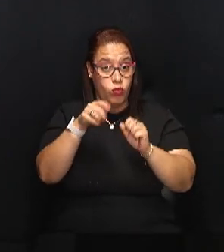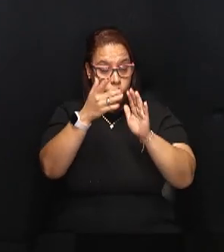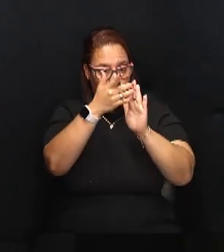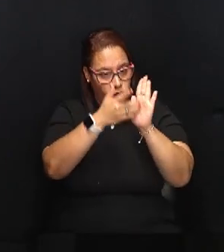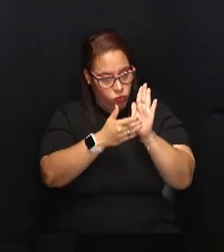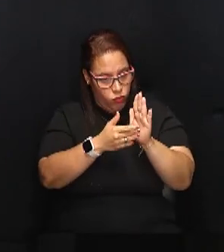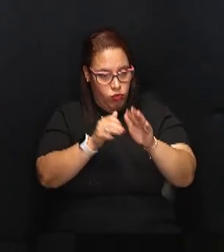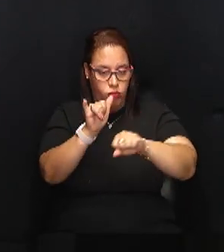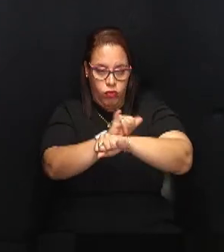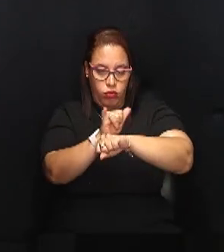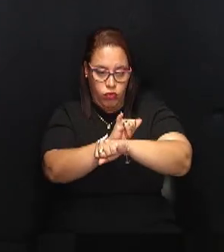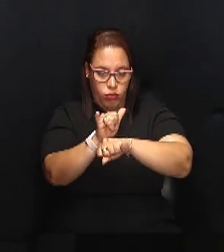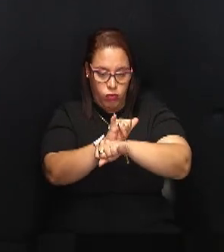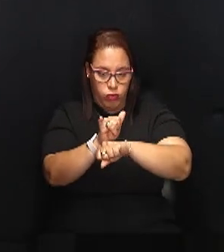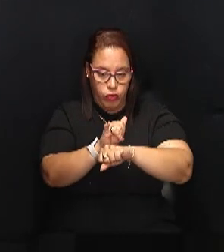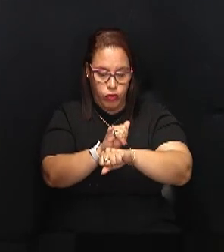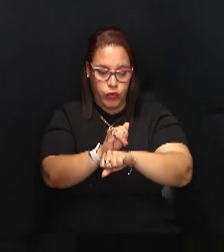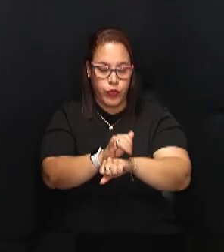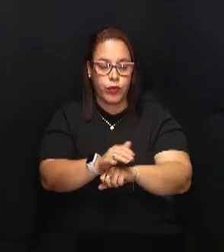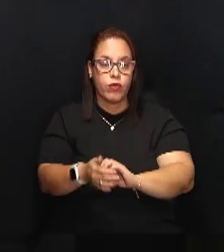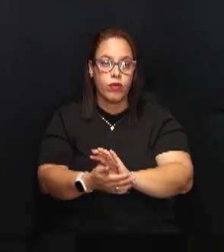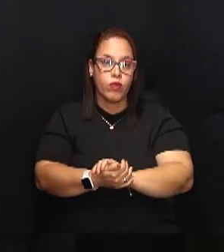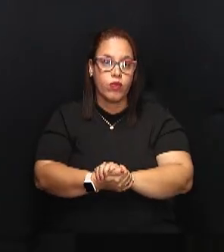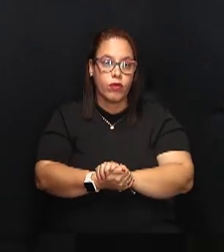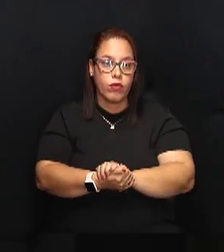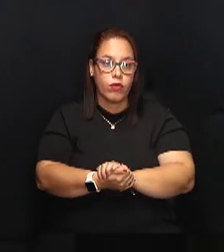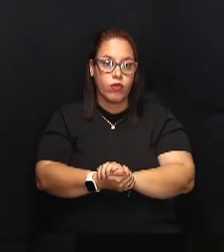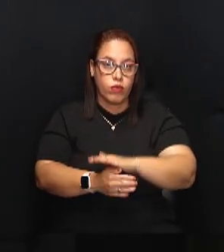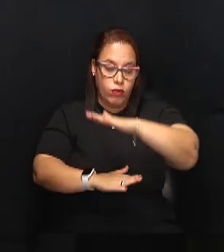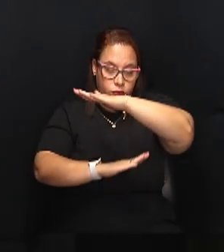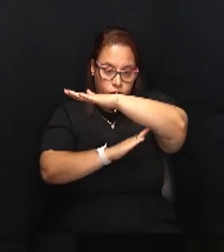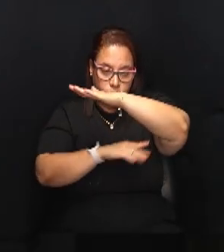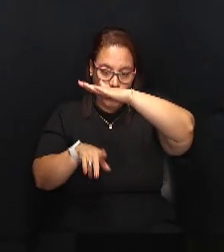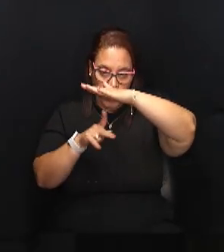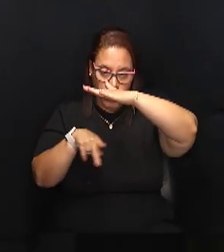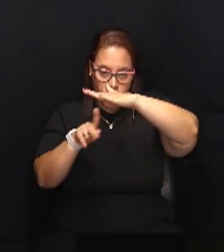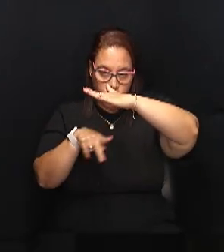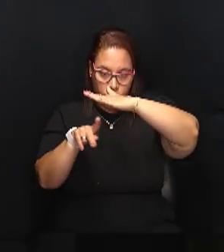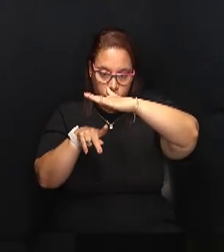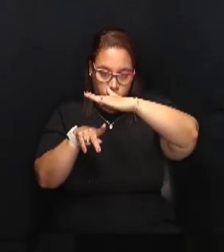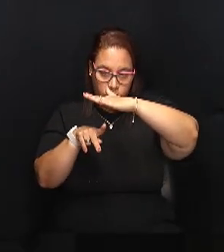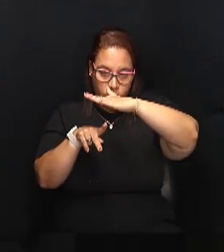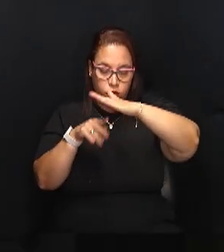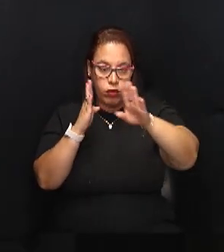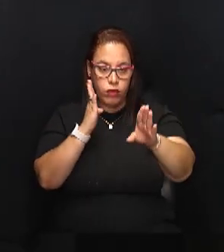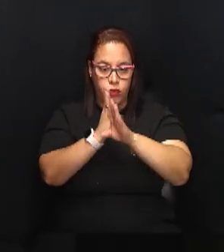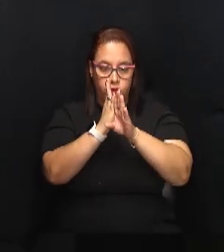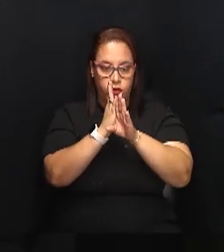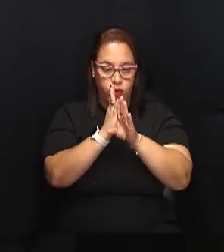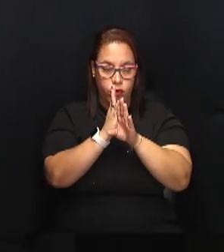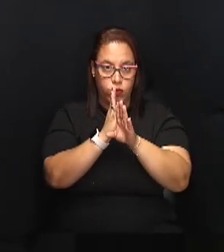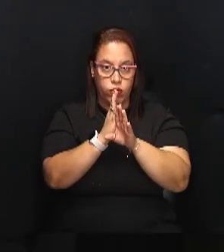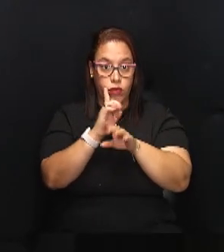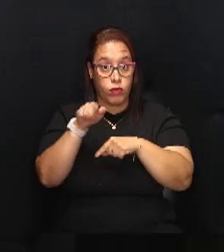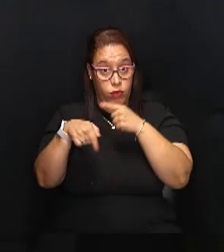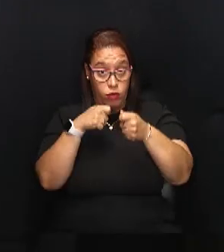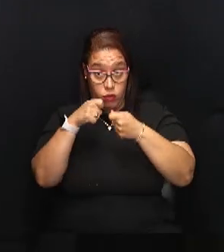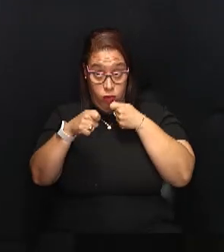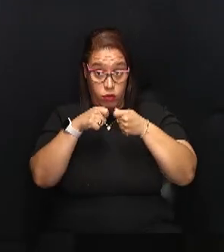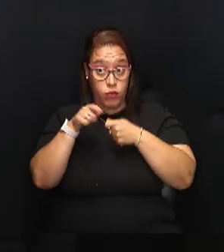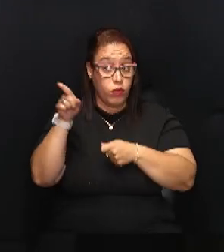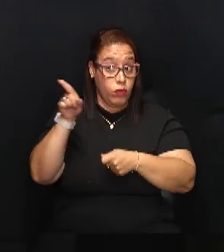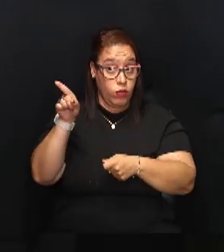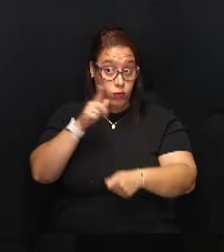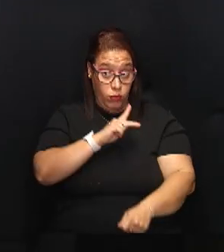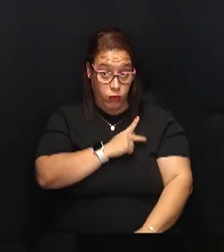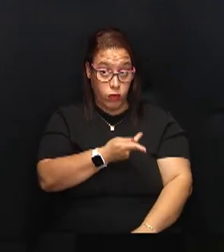do youtube.com/TV Câmara Campinas, entra lá, Na Casa do Povo, você vai encontrar tanto outras entrevistas que